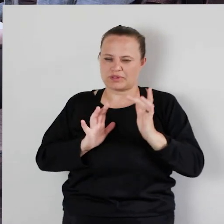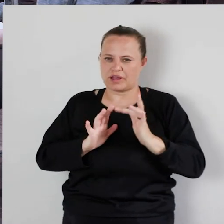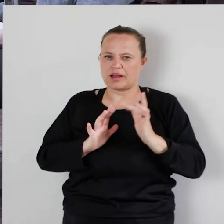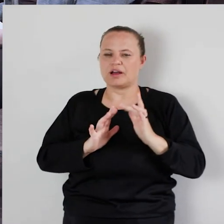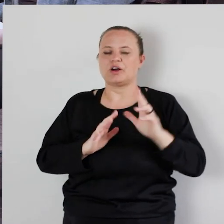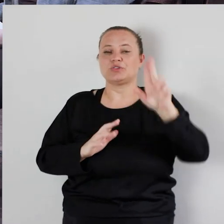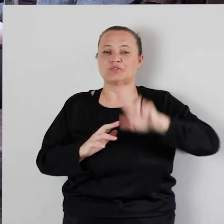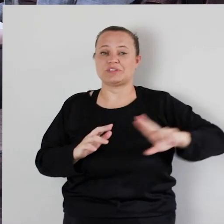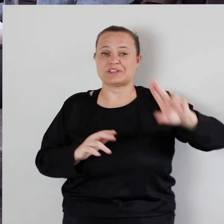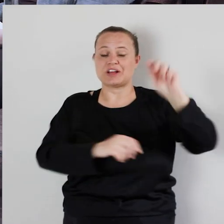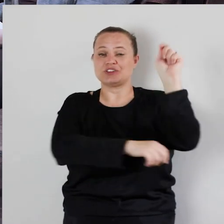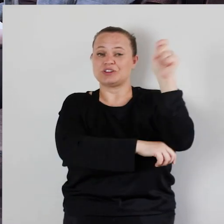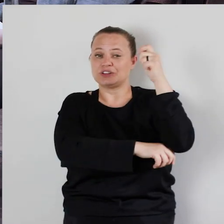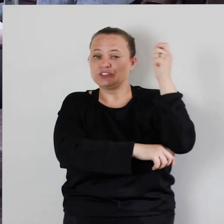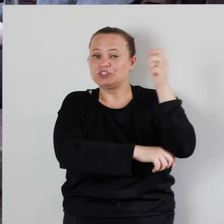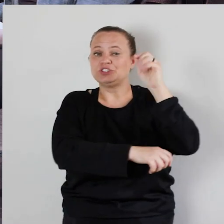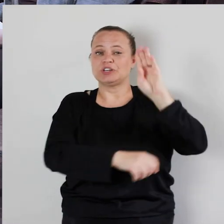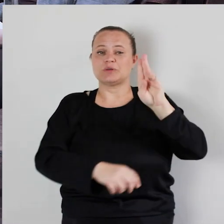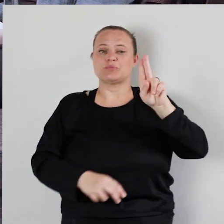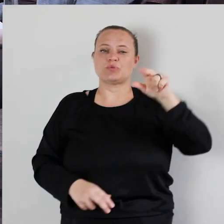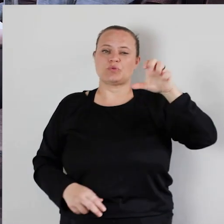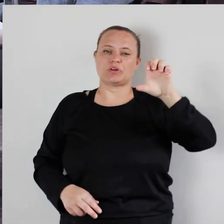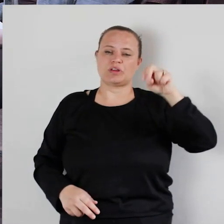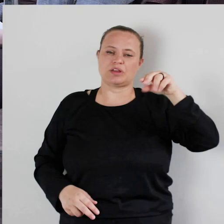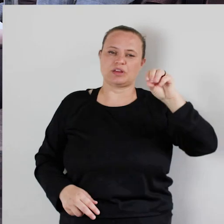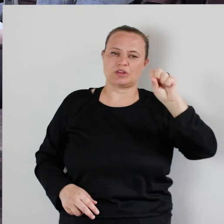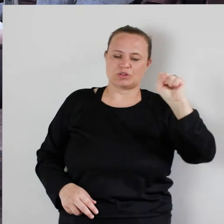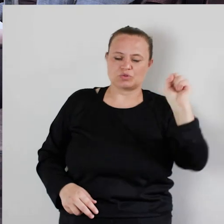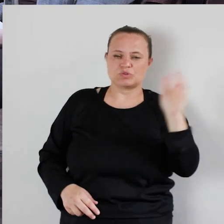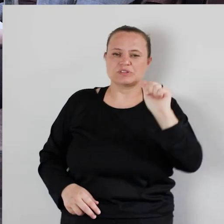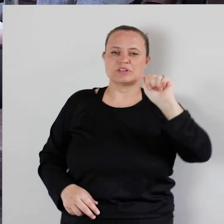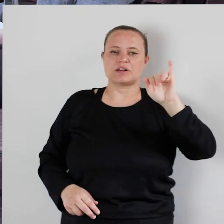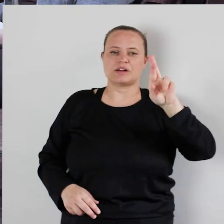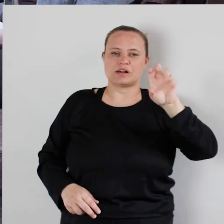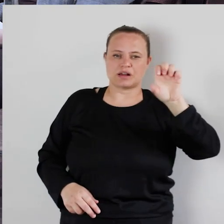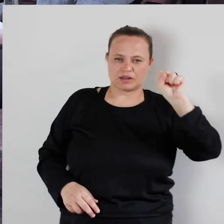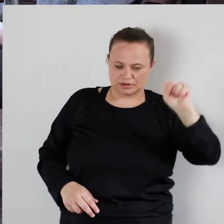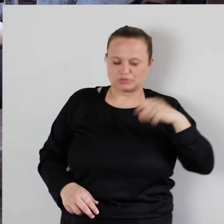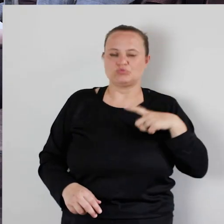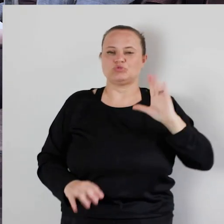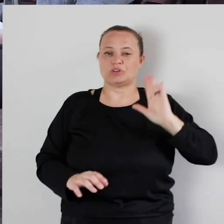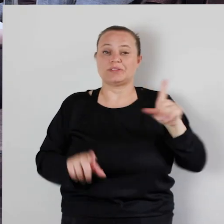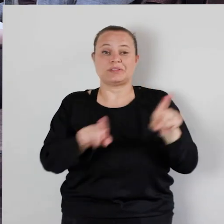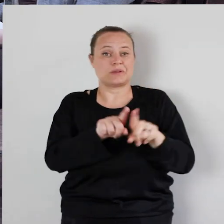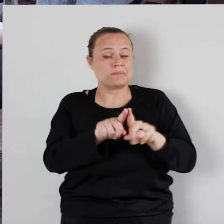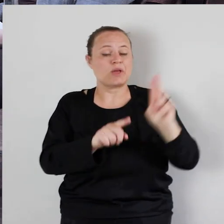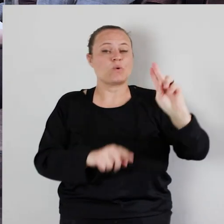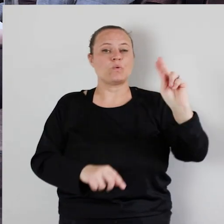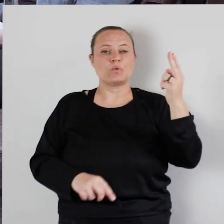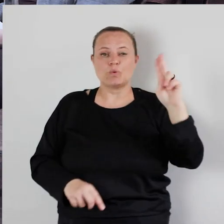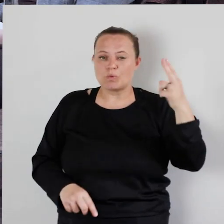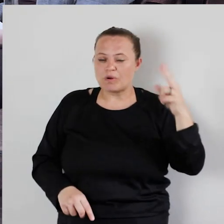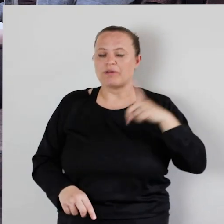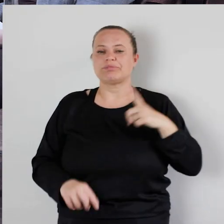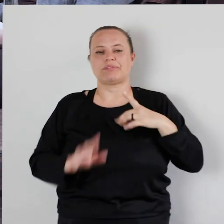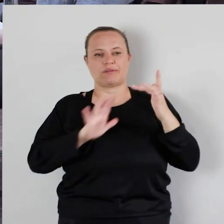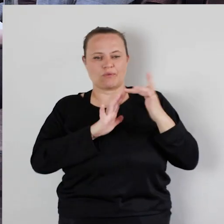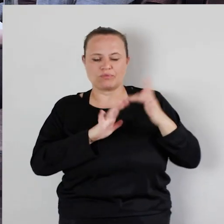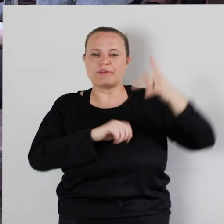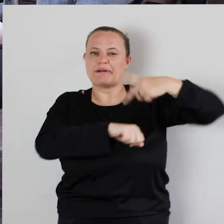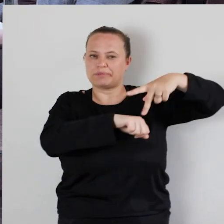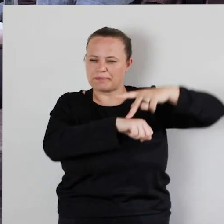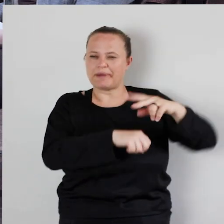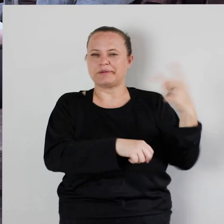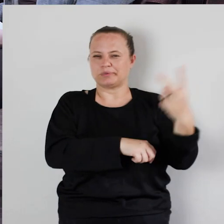né, alguns contatos importantes na Universidade de Buenos Aires, também em Avejaneda com outros pesquisadores, e